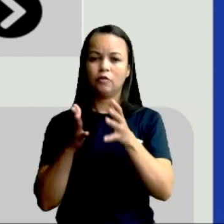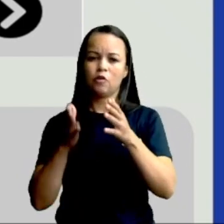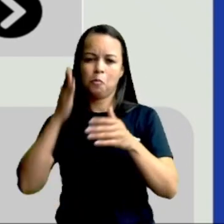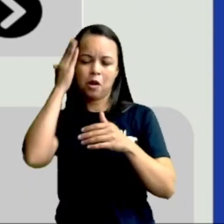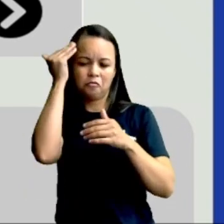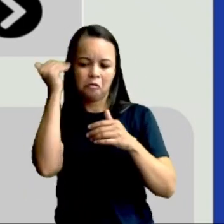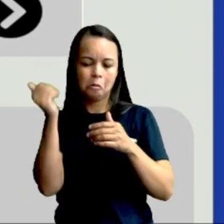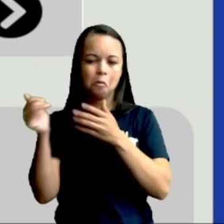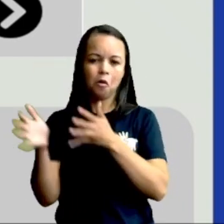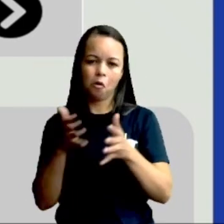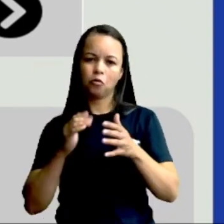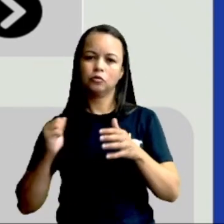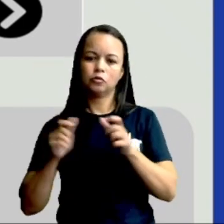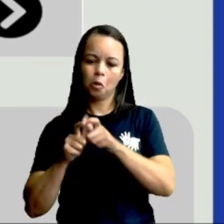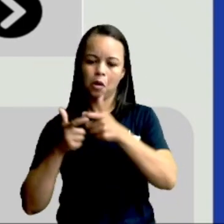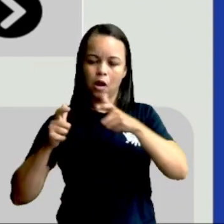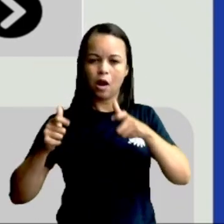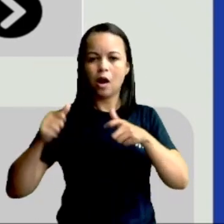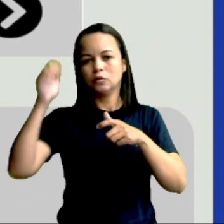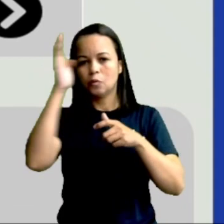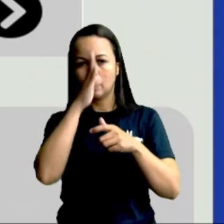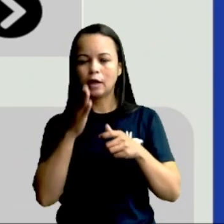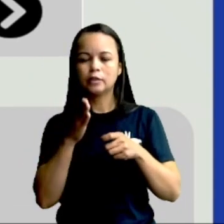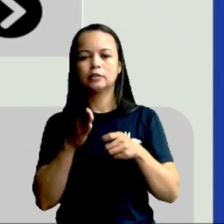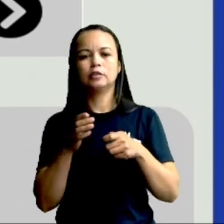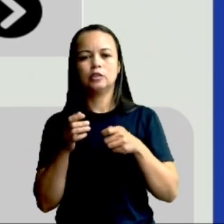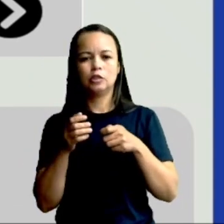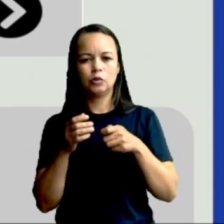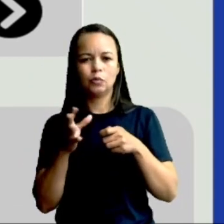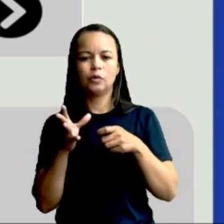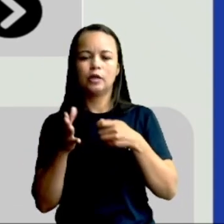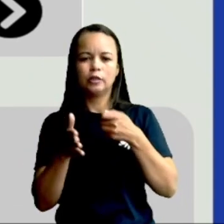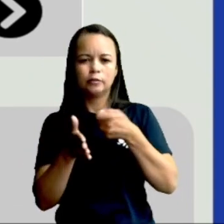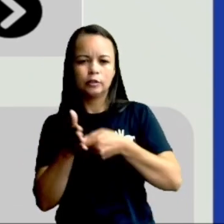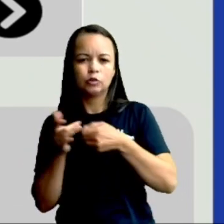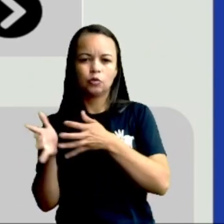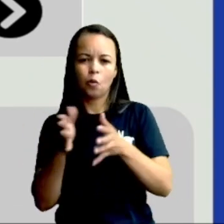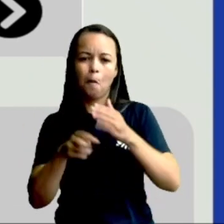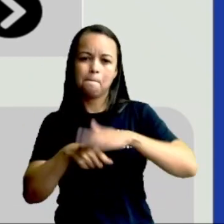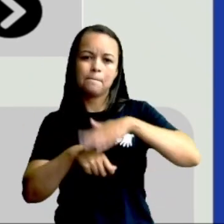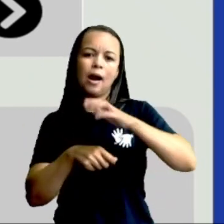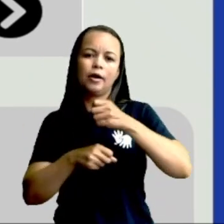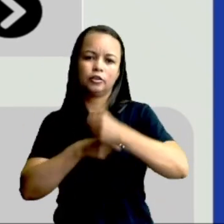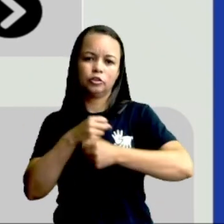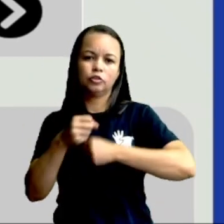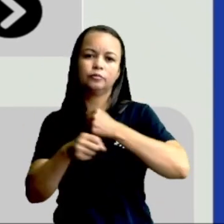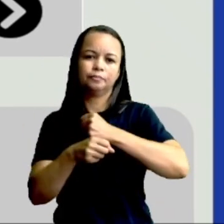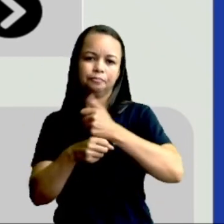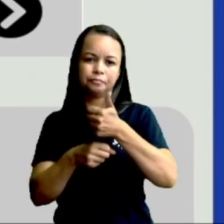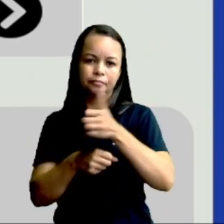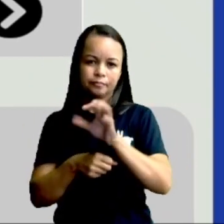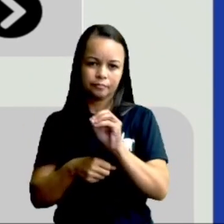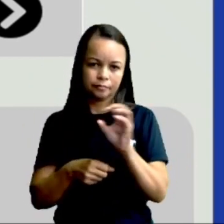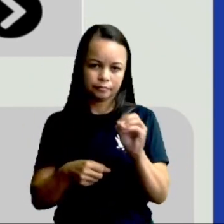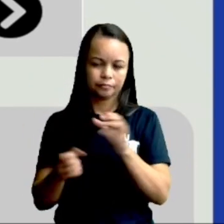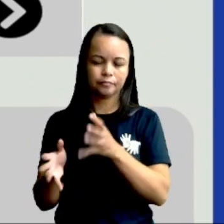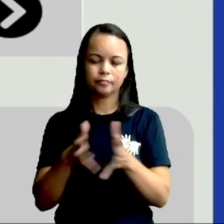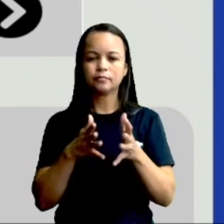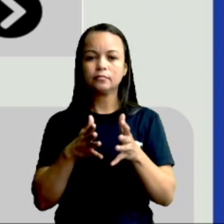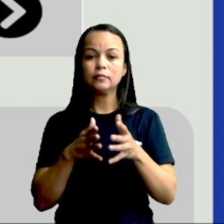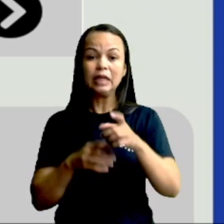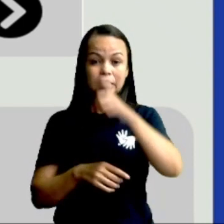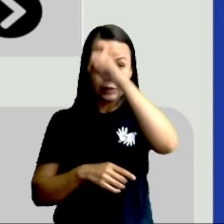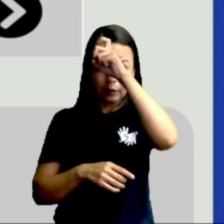famoso, maior do Brasil, mais potente, que durou aí mais de 100 anos, né? Então, Zumbi, ele foi o grande